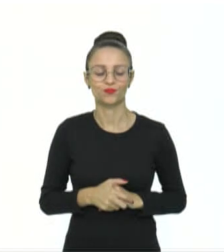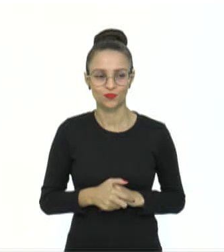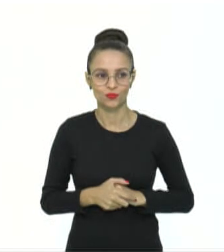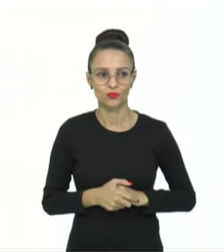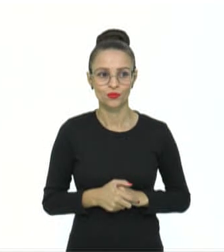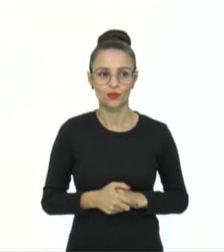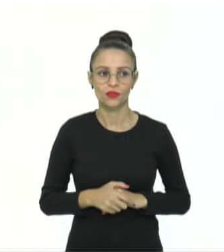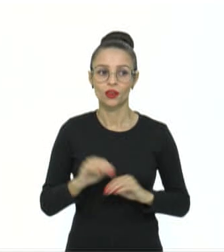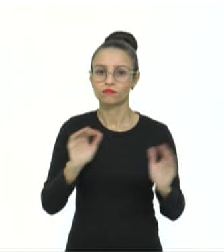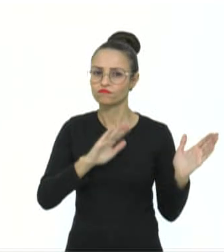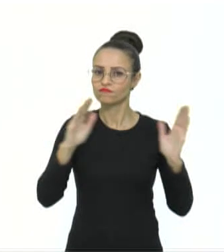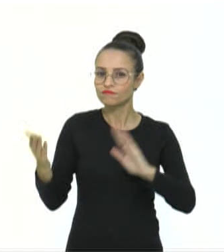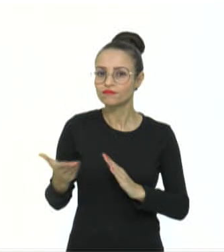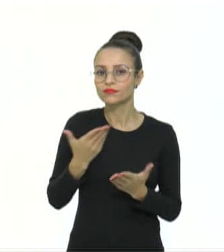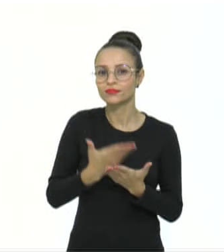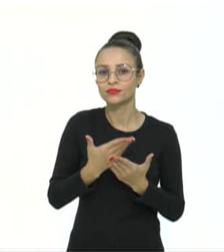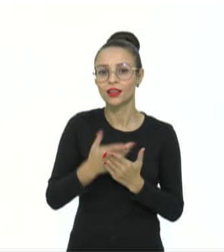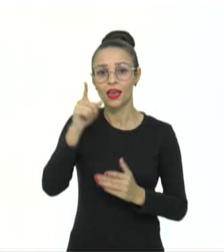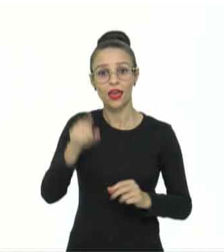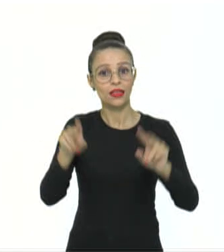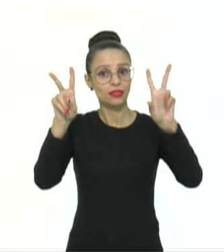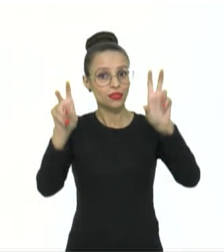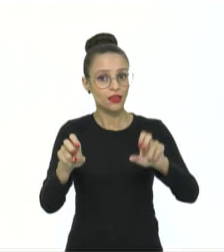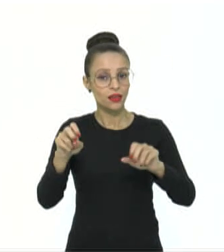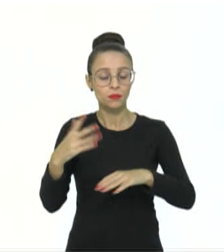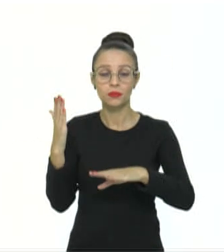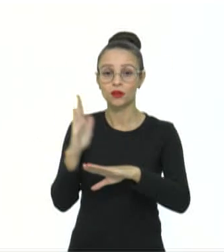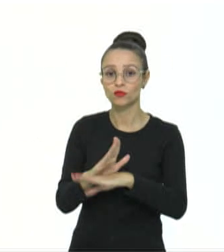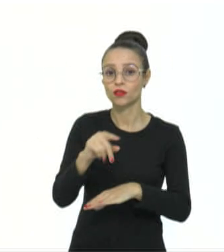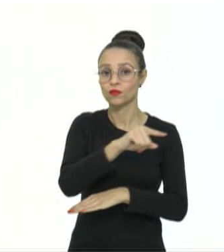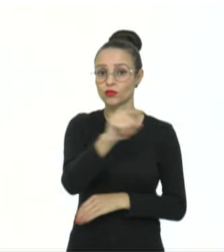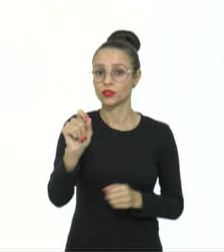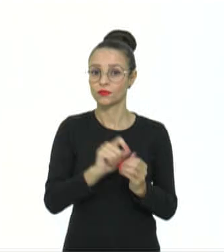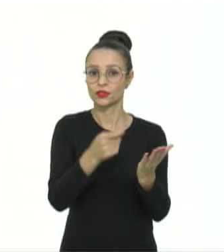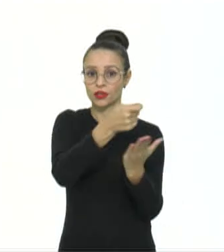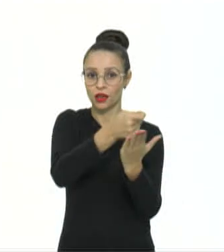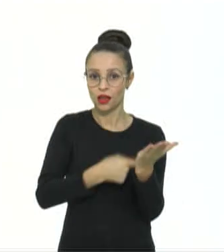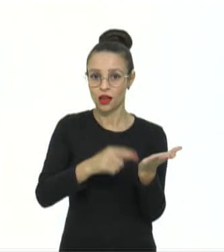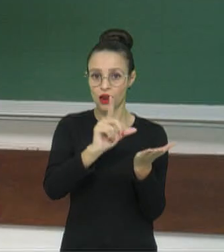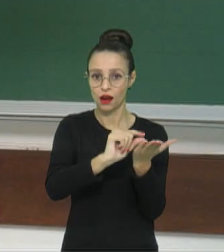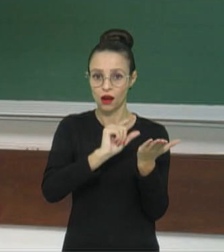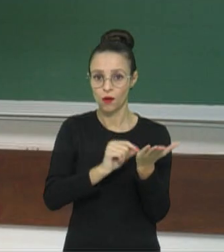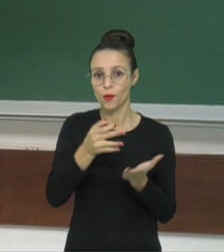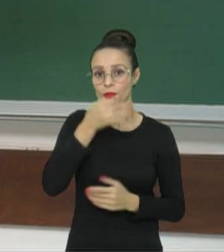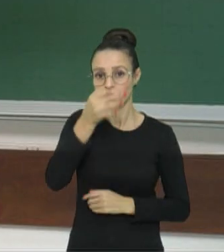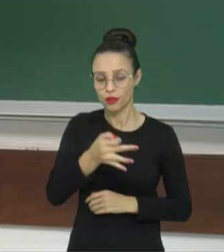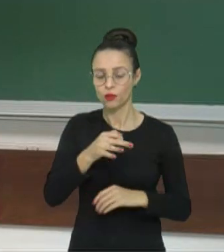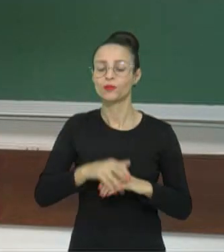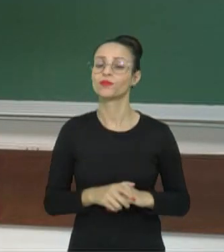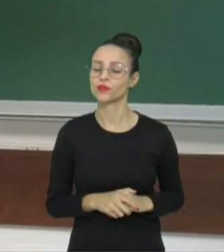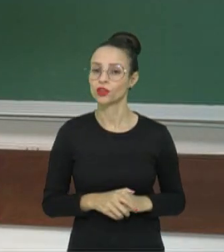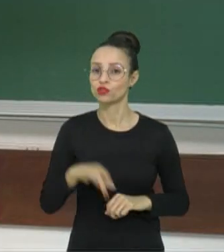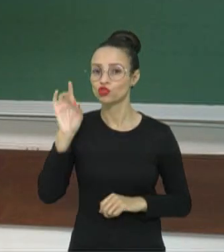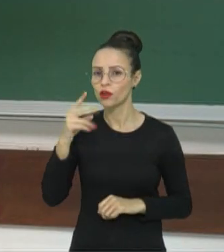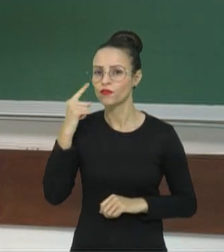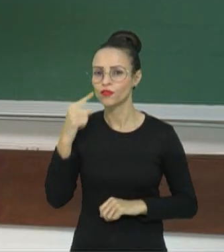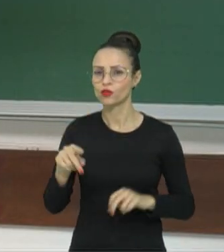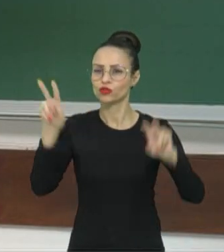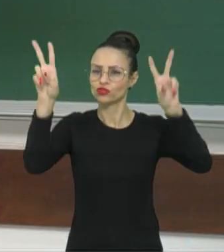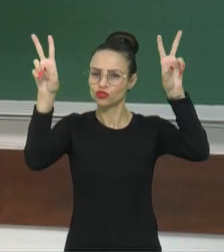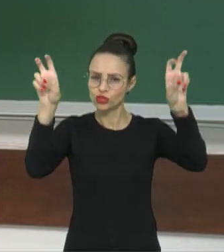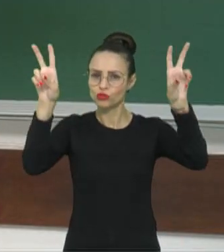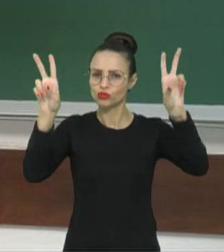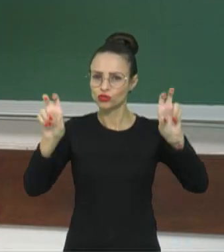visto serve como alimentação temática para a produção do artigo de opinião. Então a gente só viu os títulos, a gente